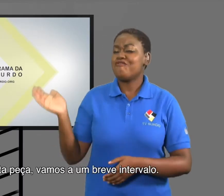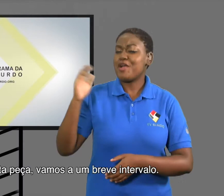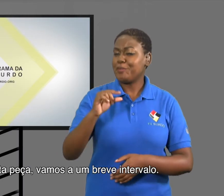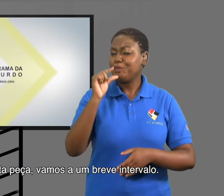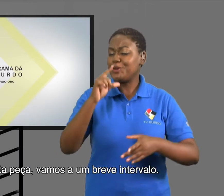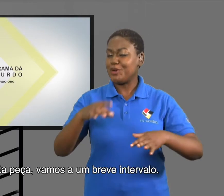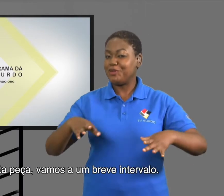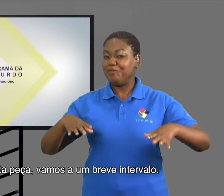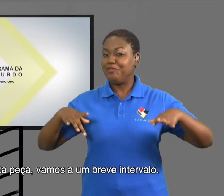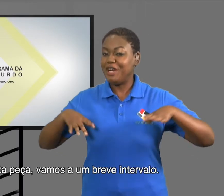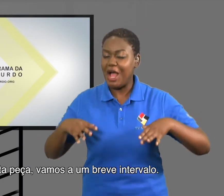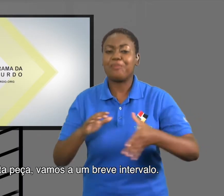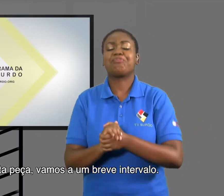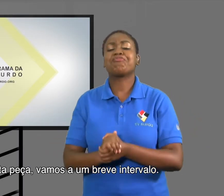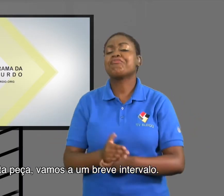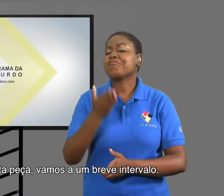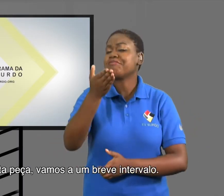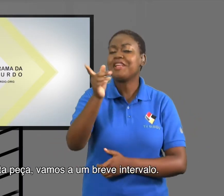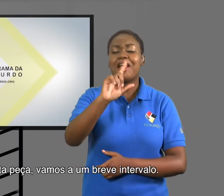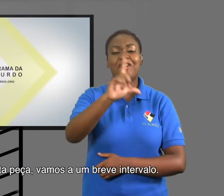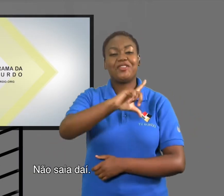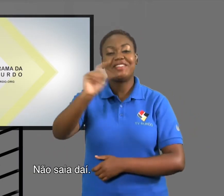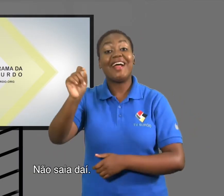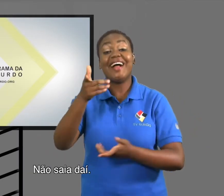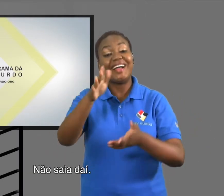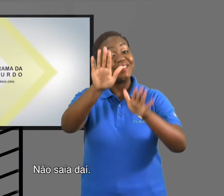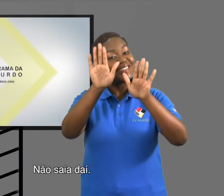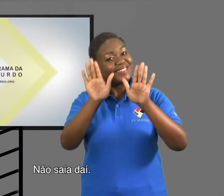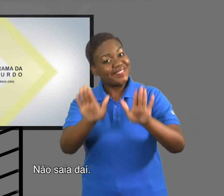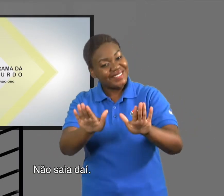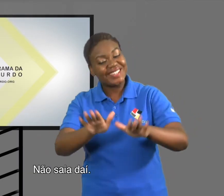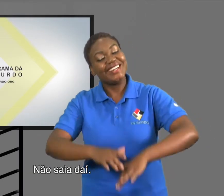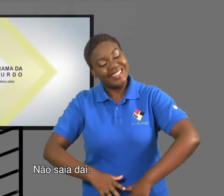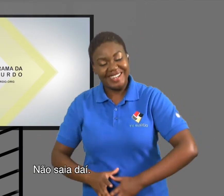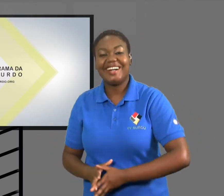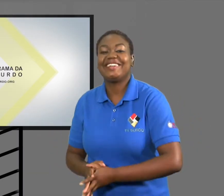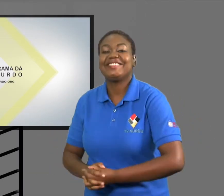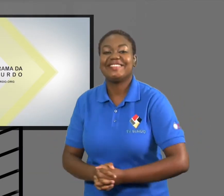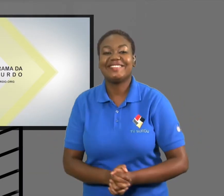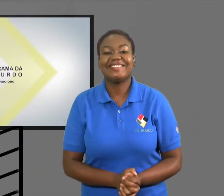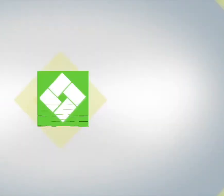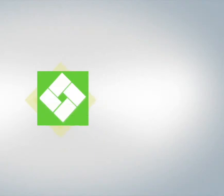Com esta peça, vamos a um breve intervalo. Não saia daí.